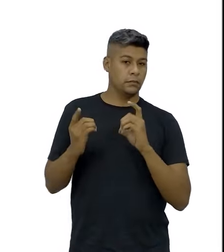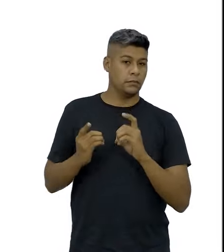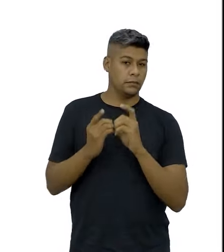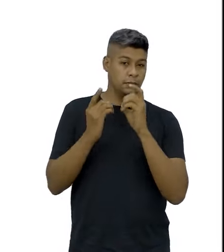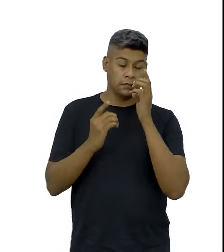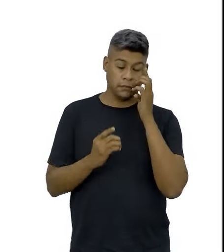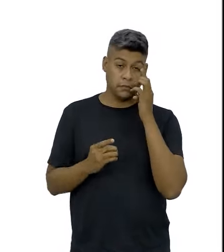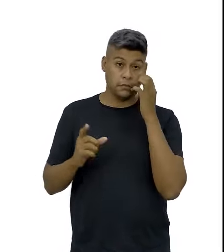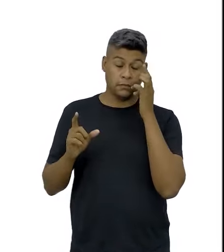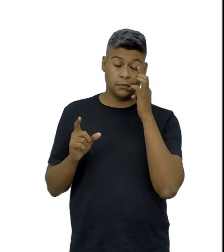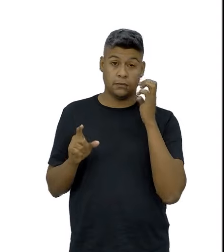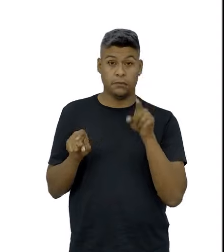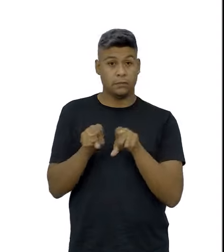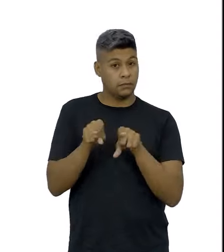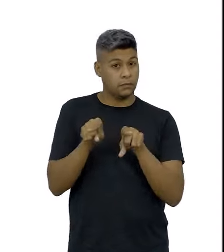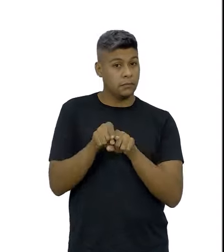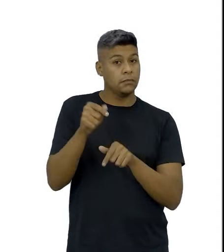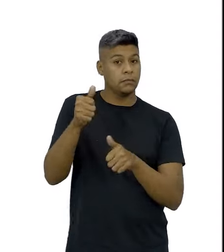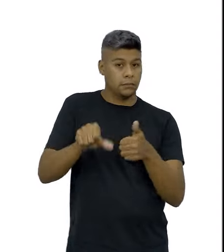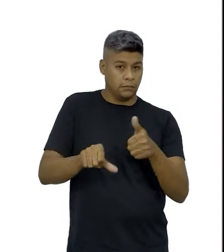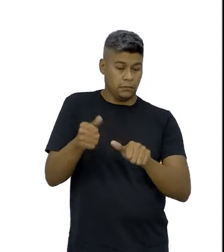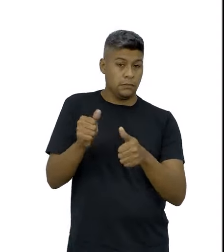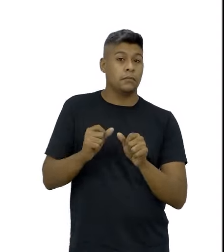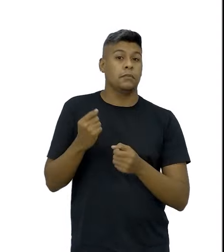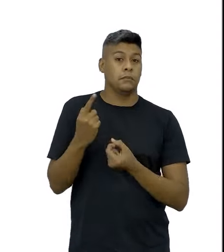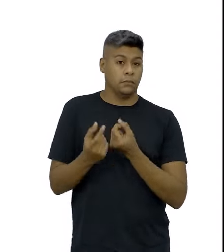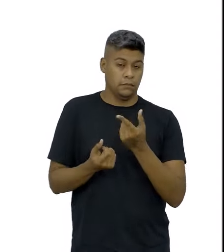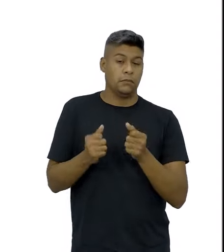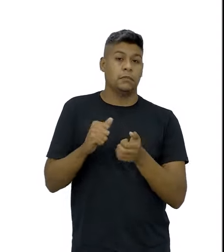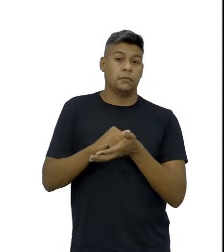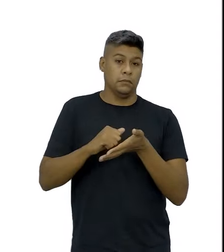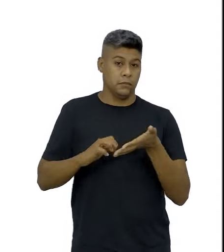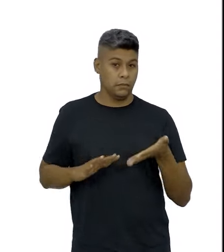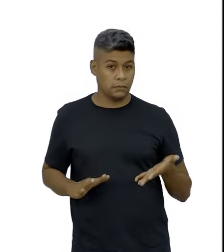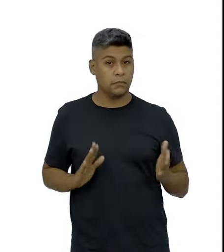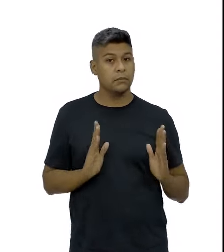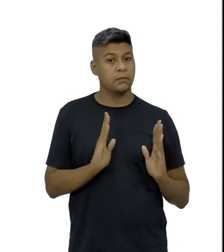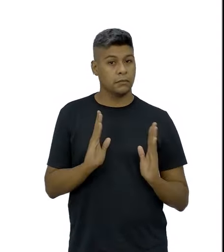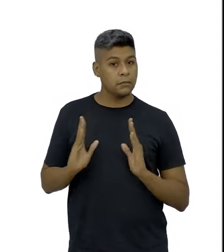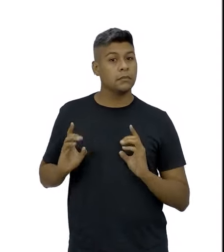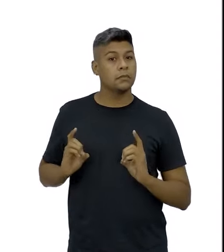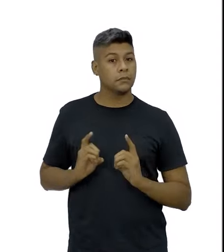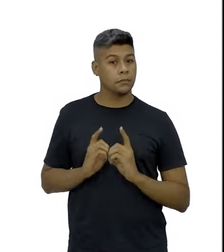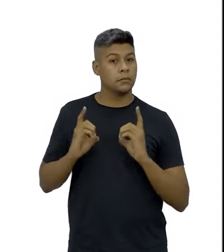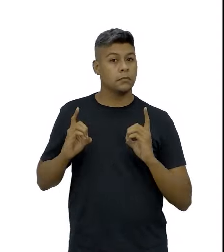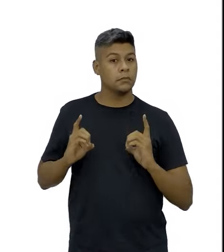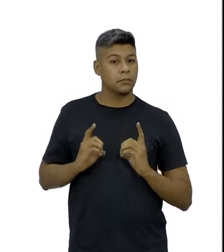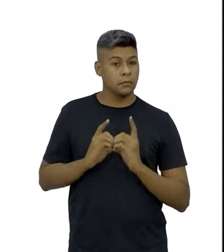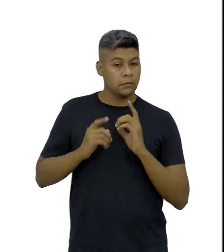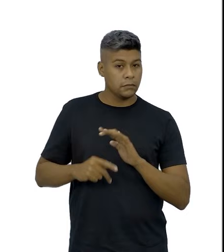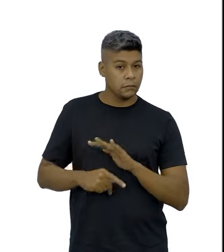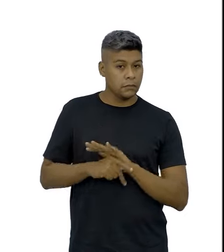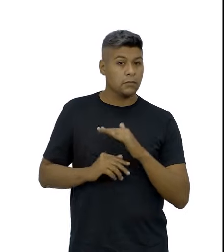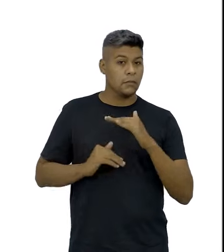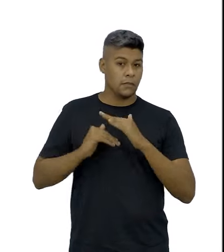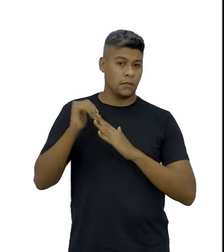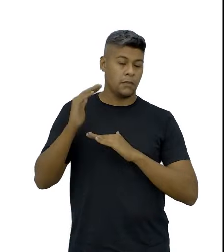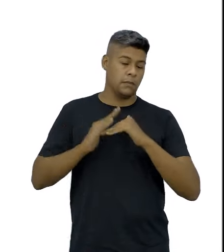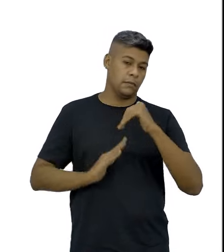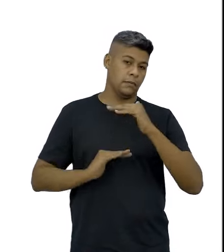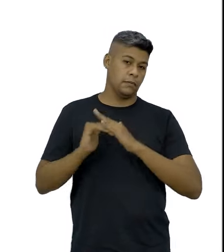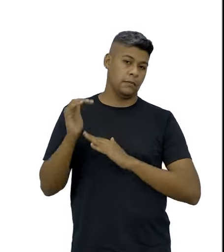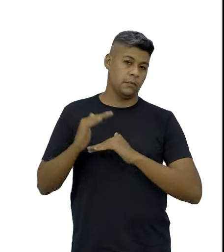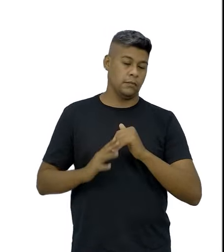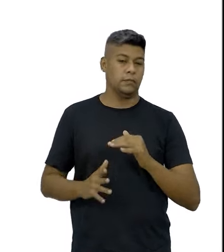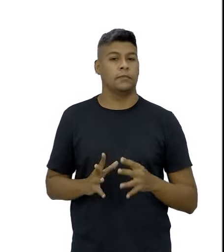didáticos. Iremos também analisar algumas atividades propostas na sequência didática a partir das habilidades